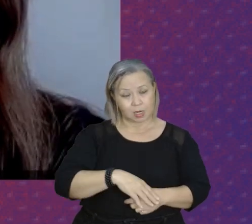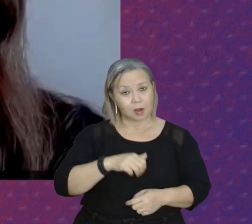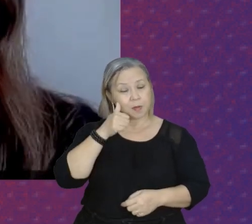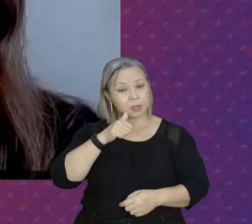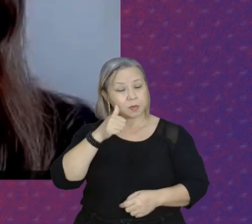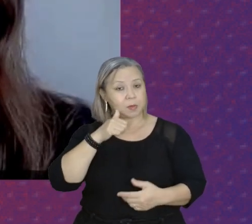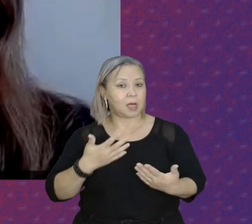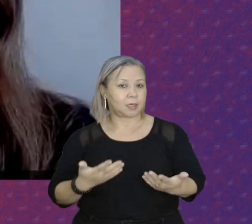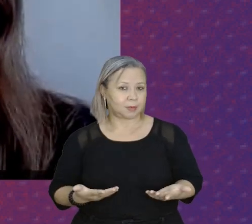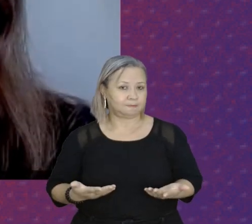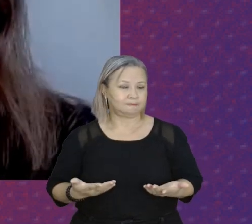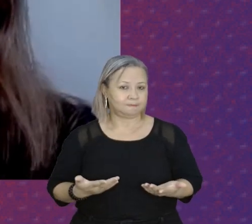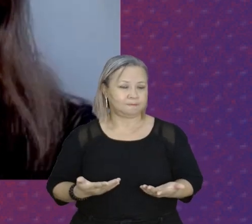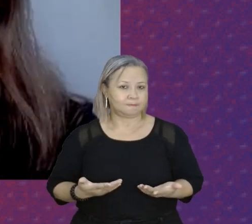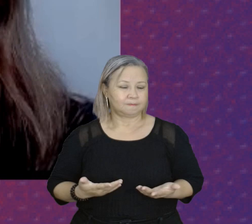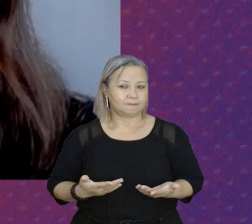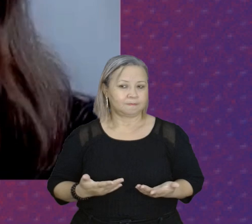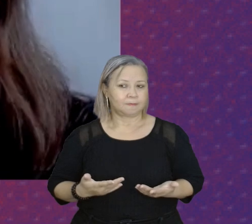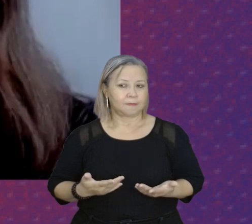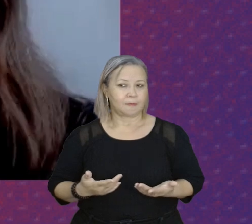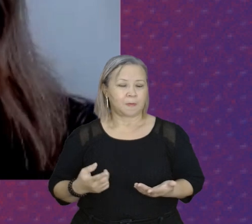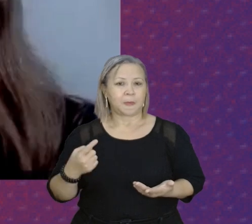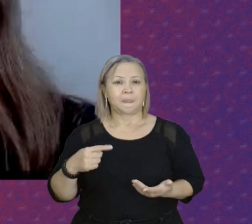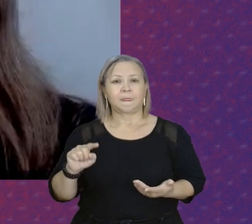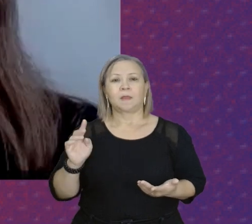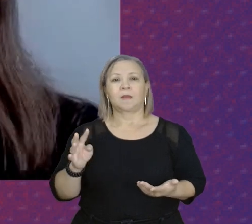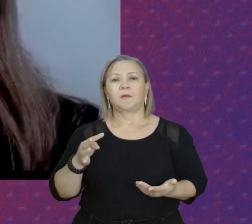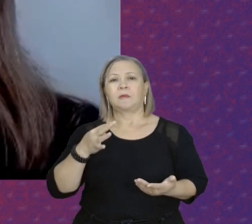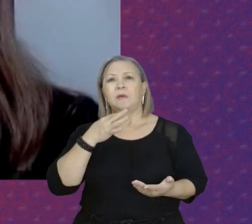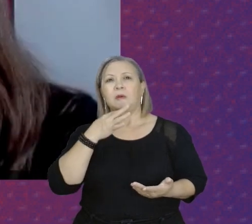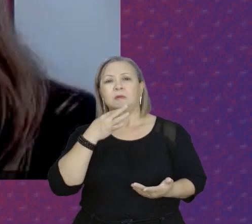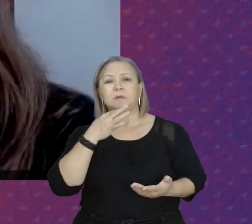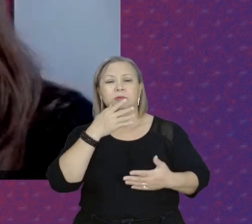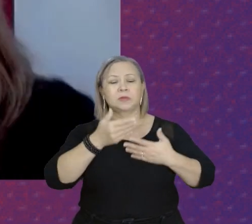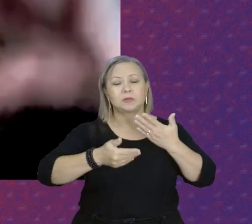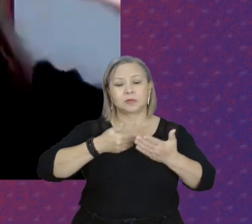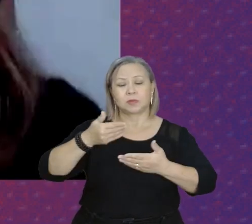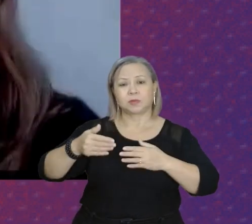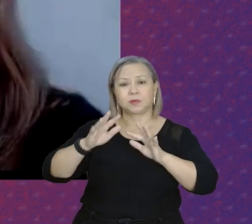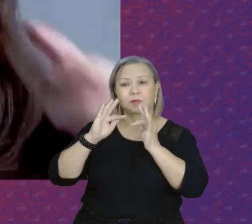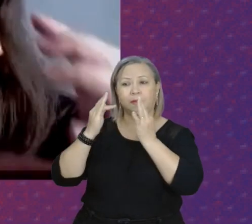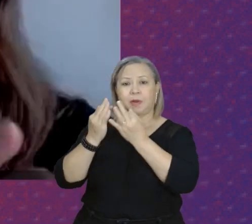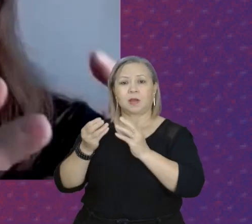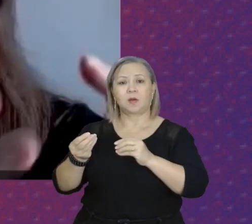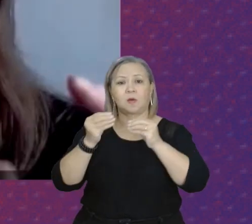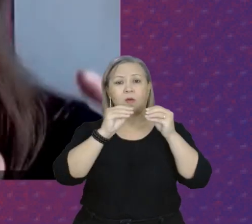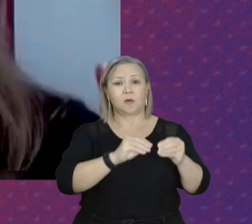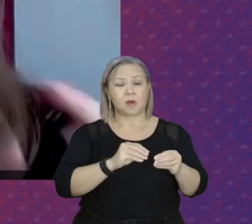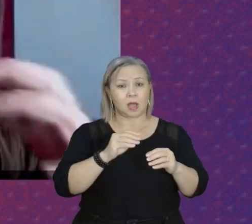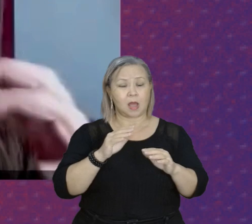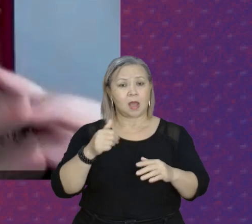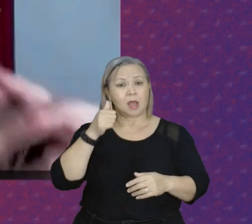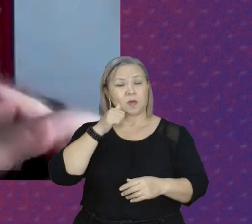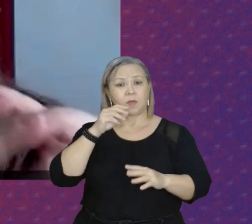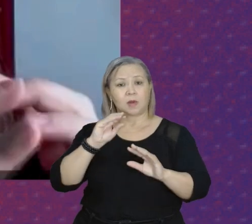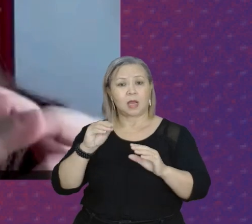mulheres é o fortalecimento dos vínculos familiares, né? Colocar as mulheres dentro de